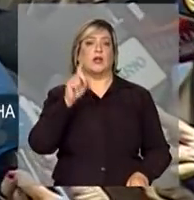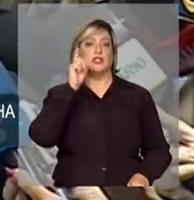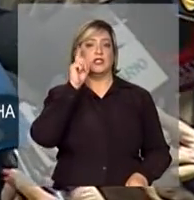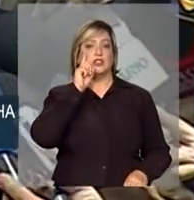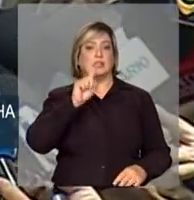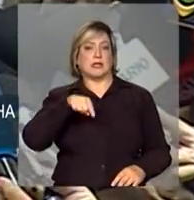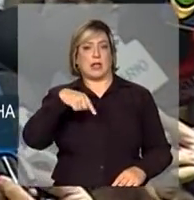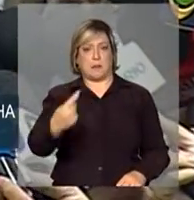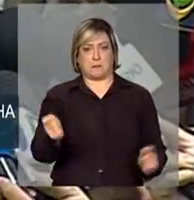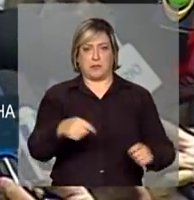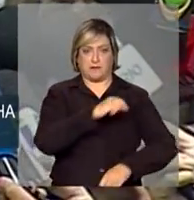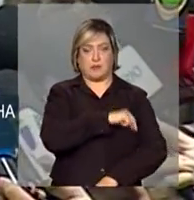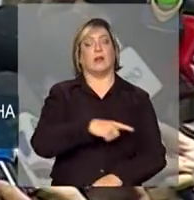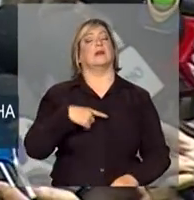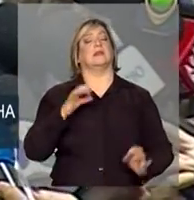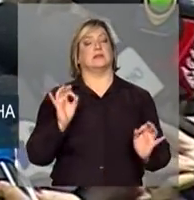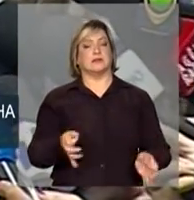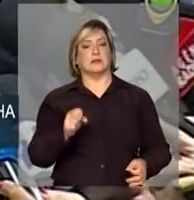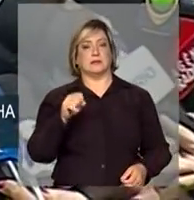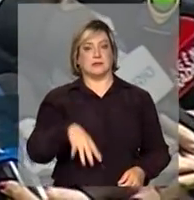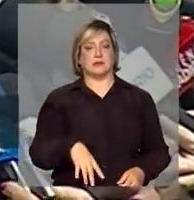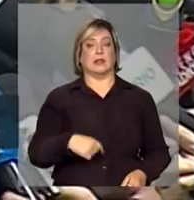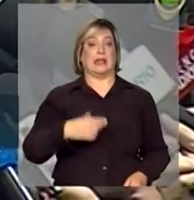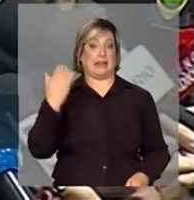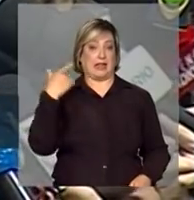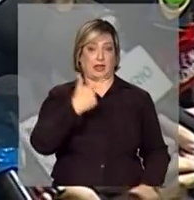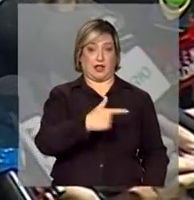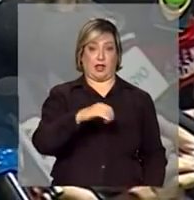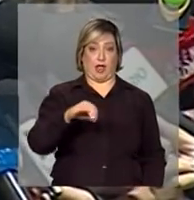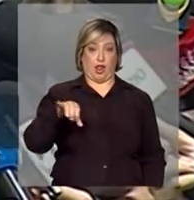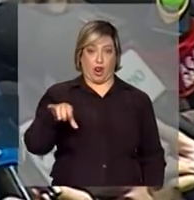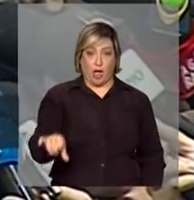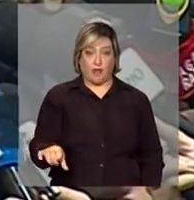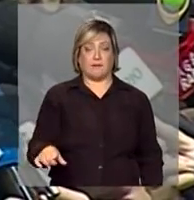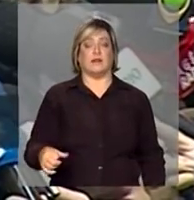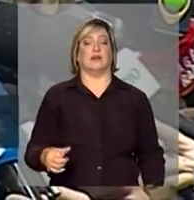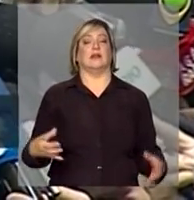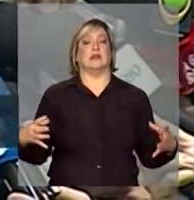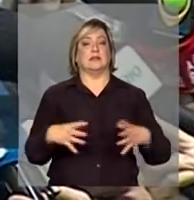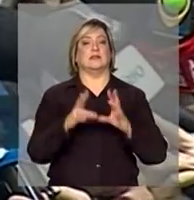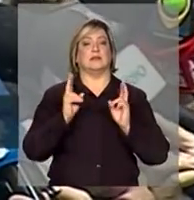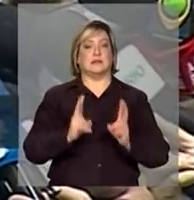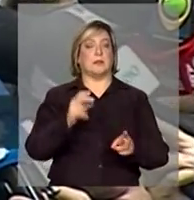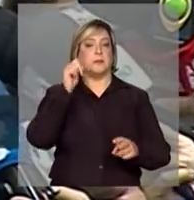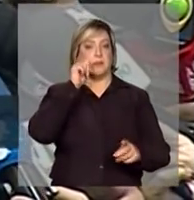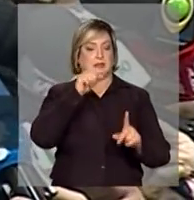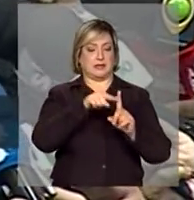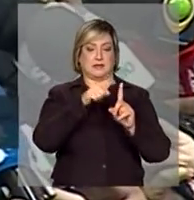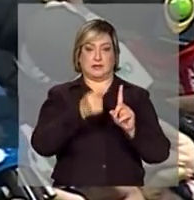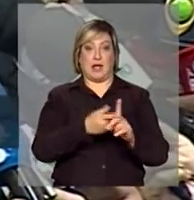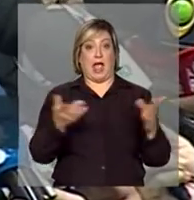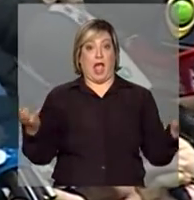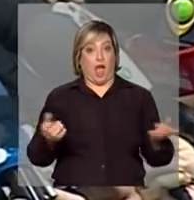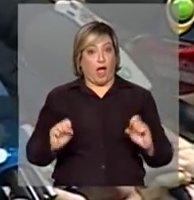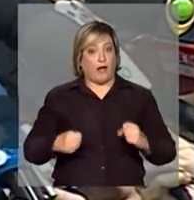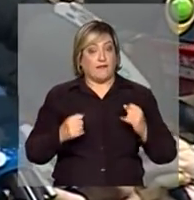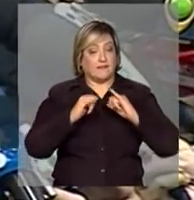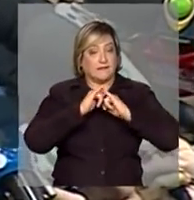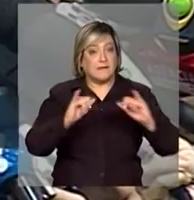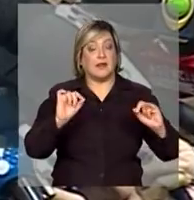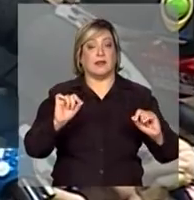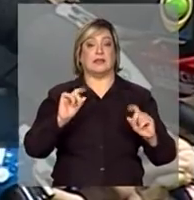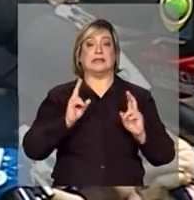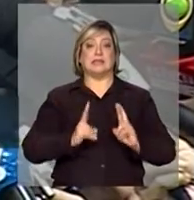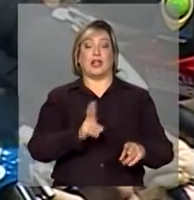incluímos as gestantes desde 2009. Nós estamos reforçando nesse ano que as mulheres, depois do parto, que estão no